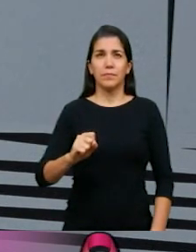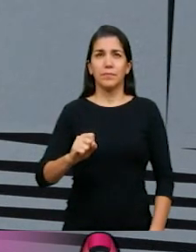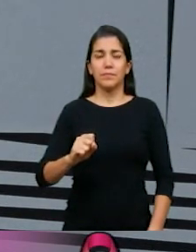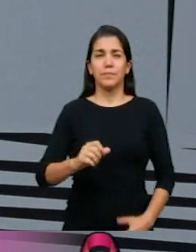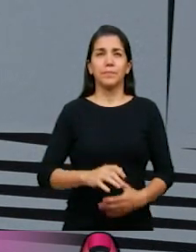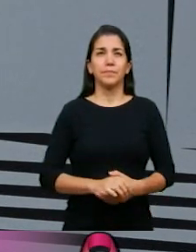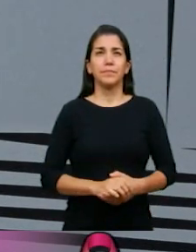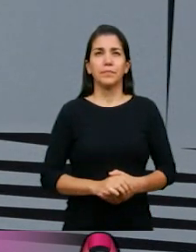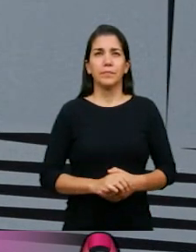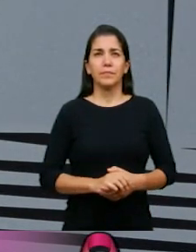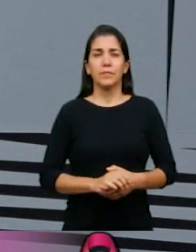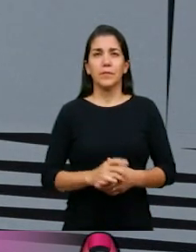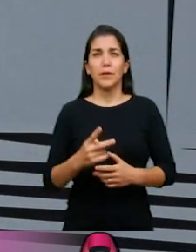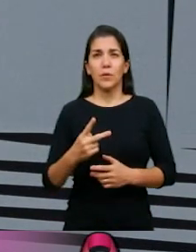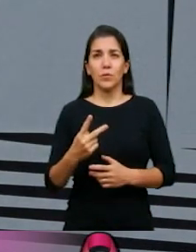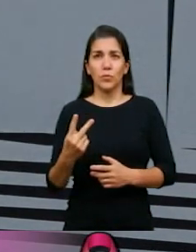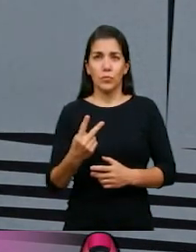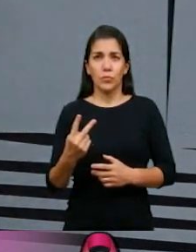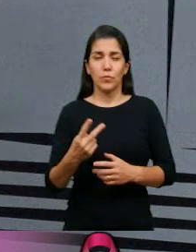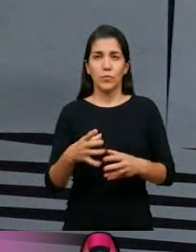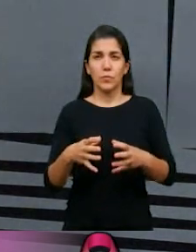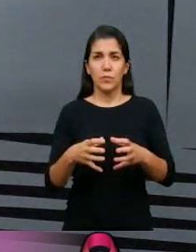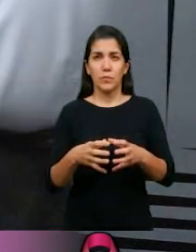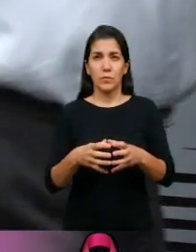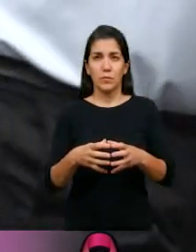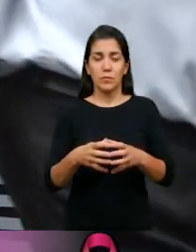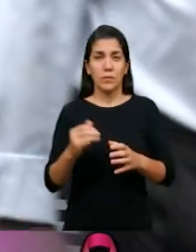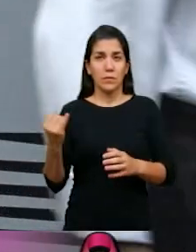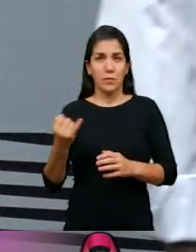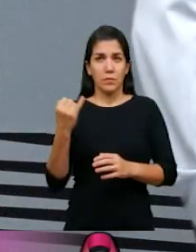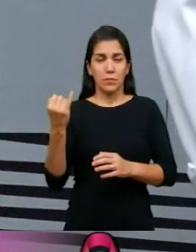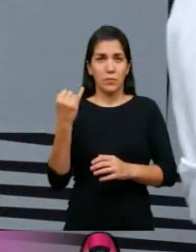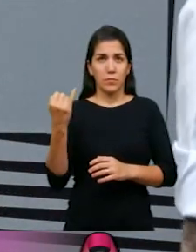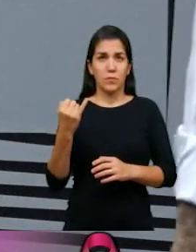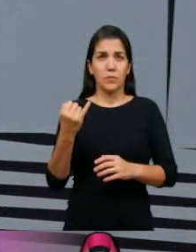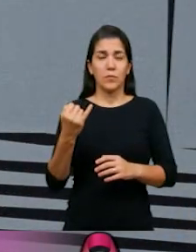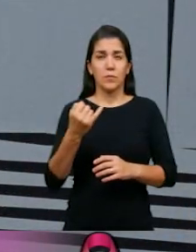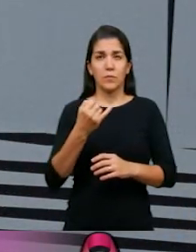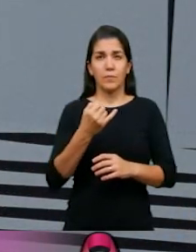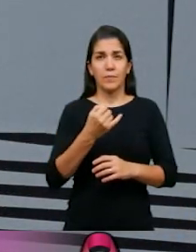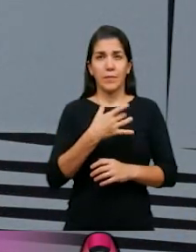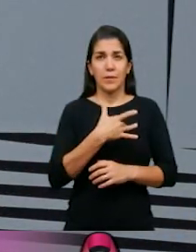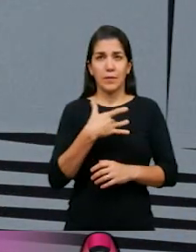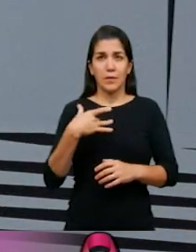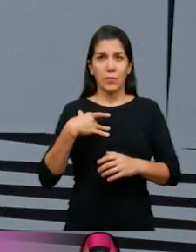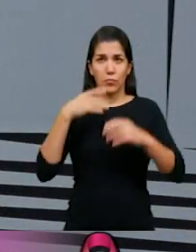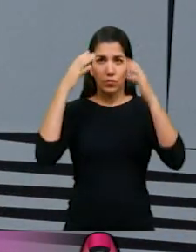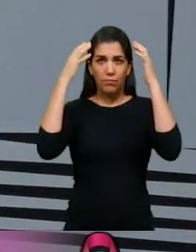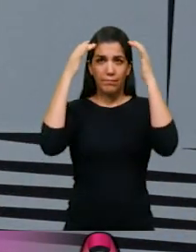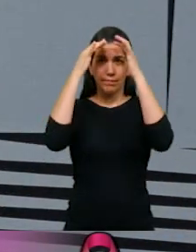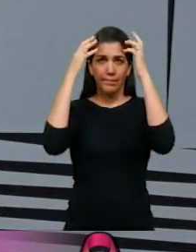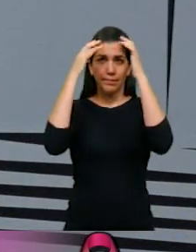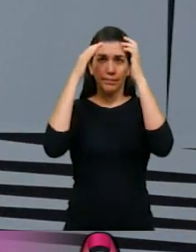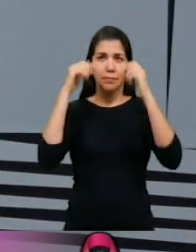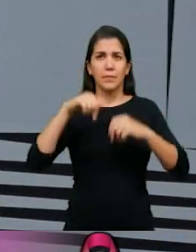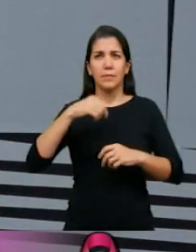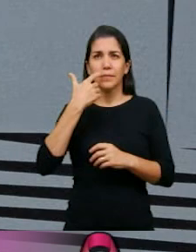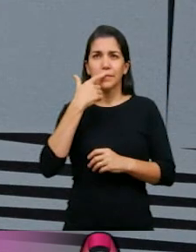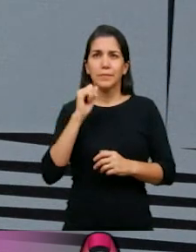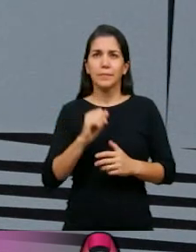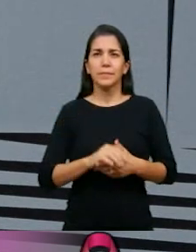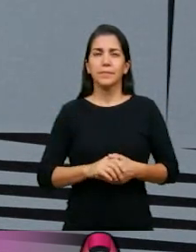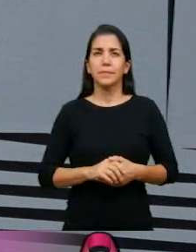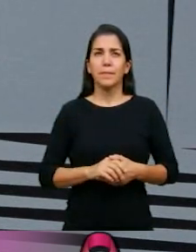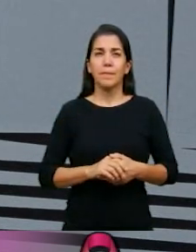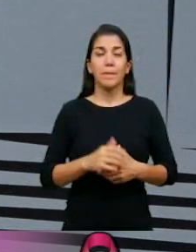Psicossocial, são equipamentos de extrema importância e relevância para a promoção da saúde mental em nosso município. Considerando que